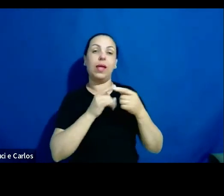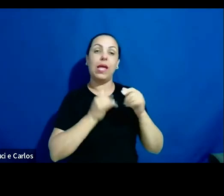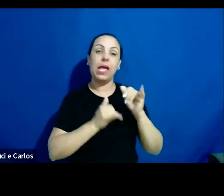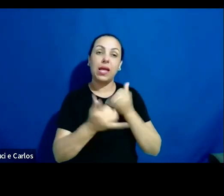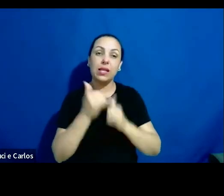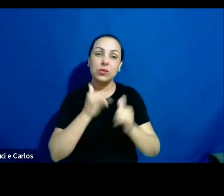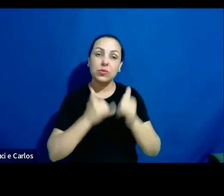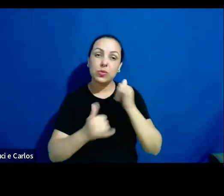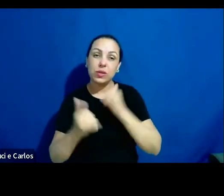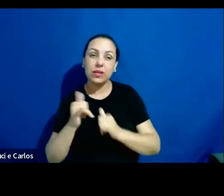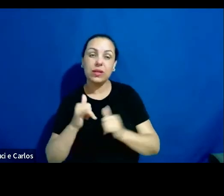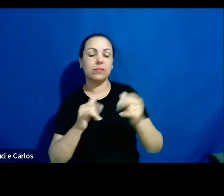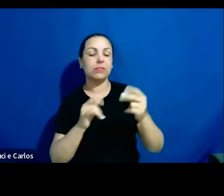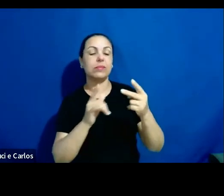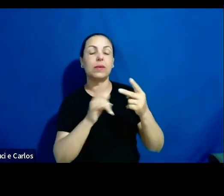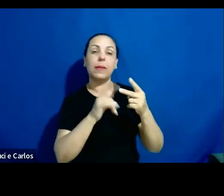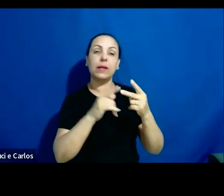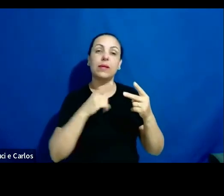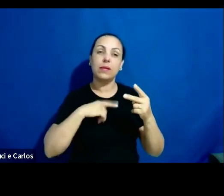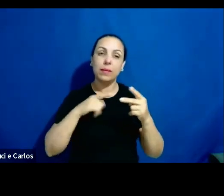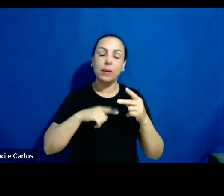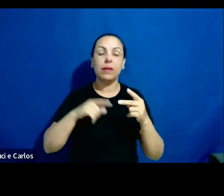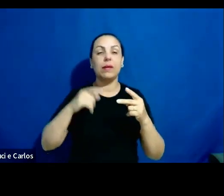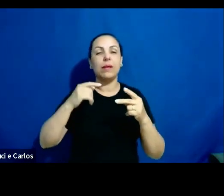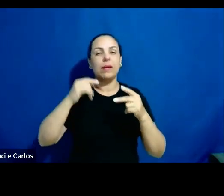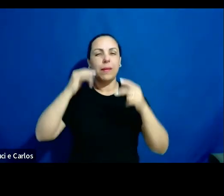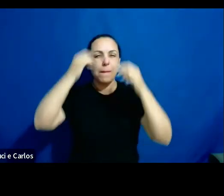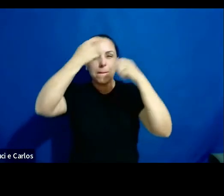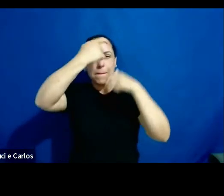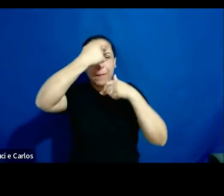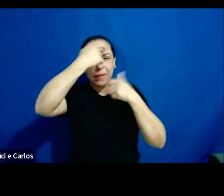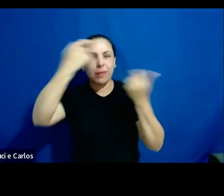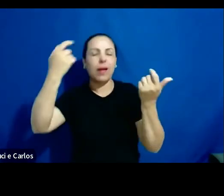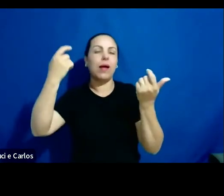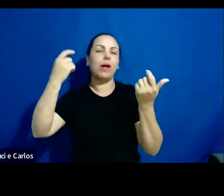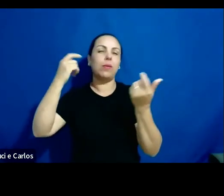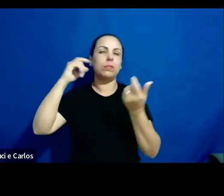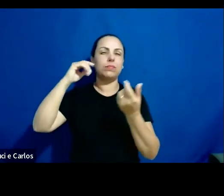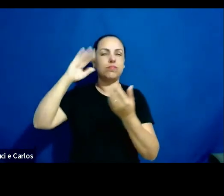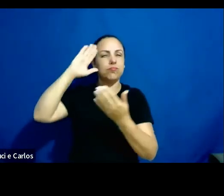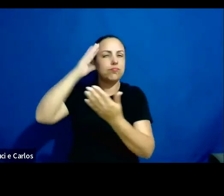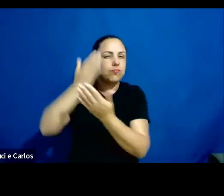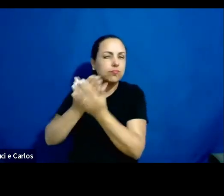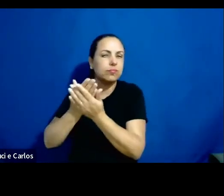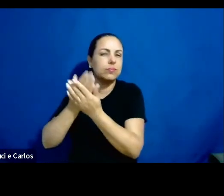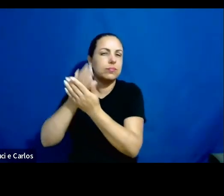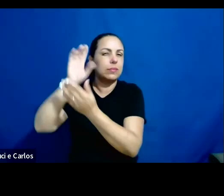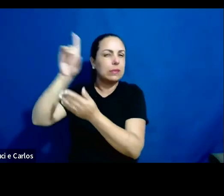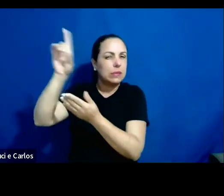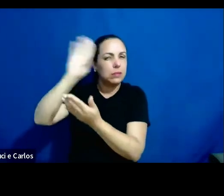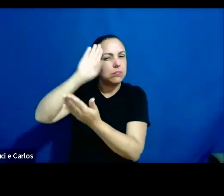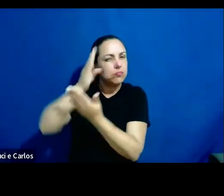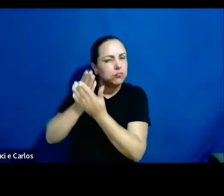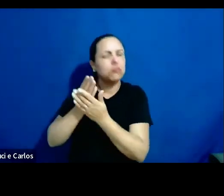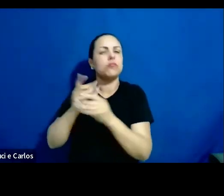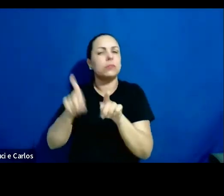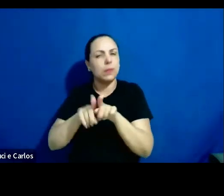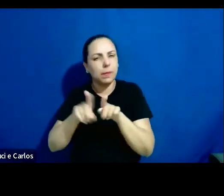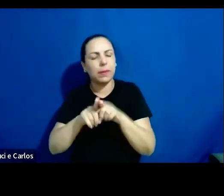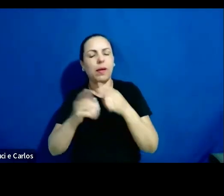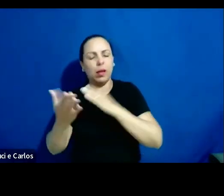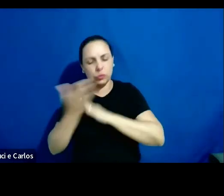espiritual. E esse corpo físico foi projetado para